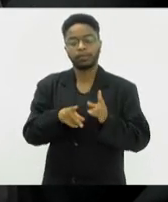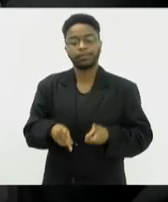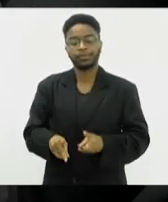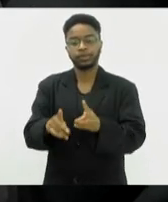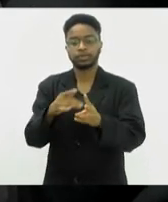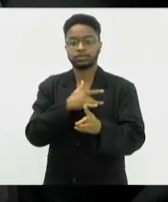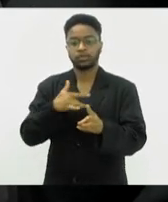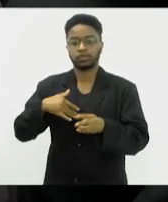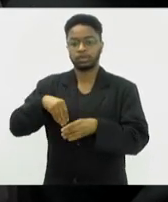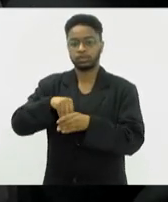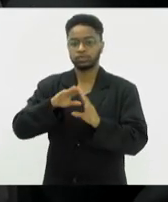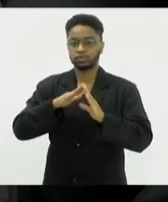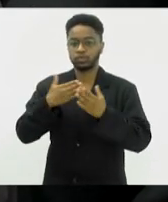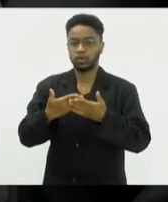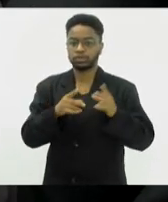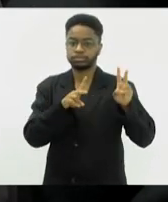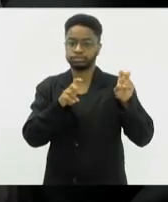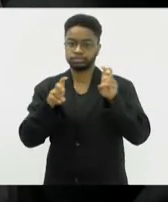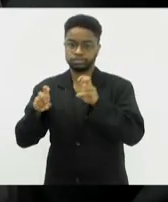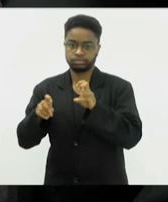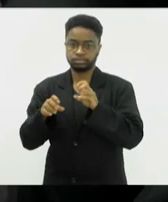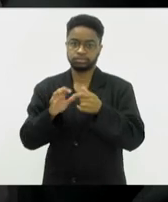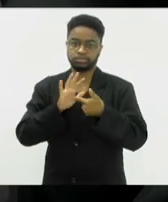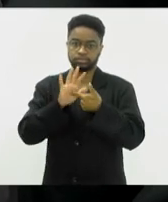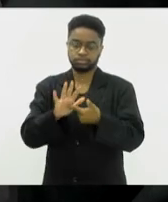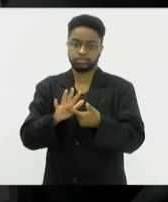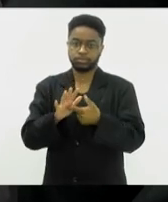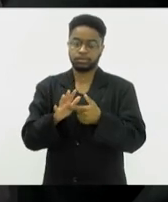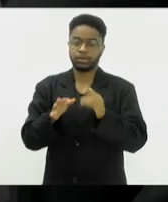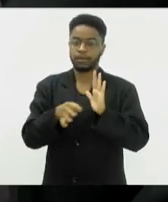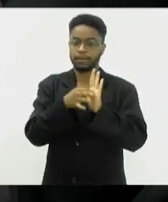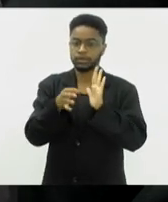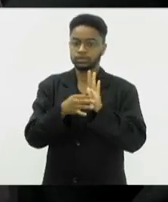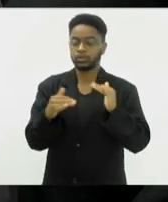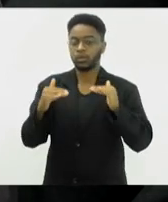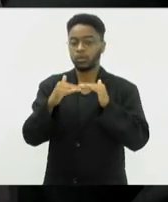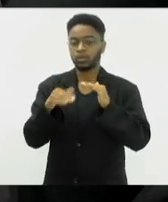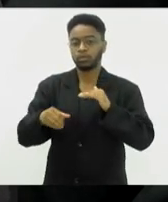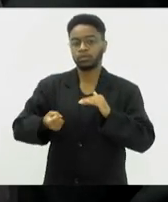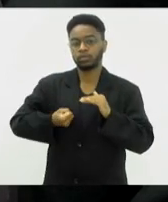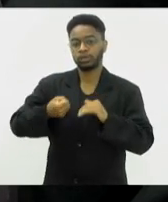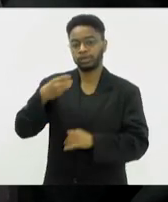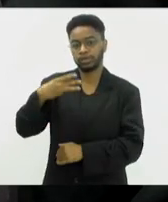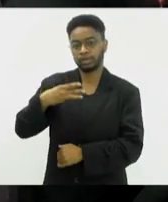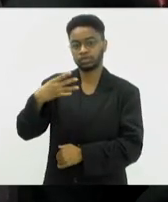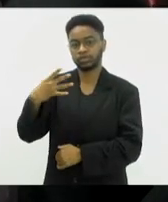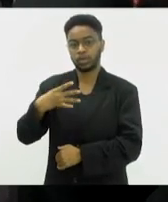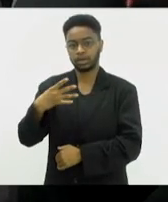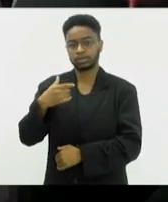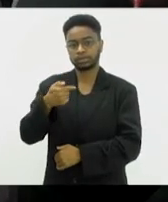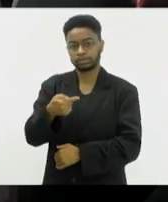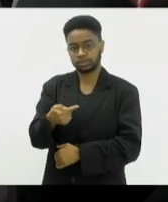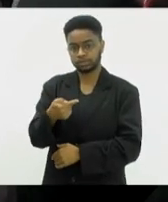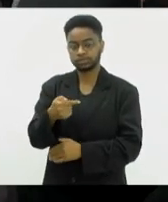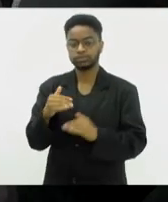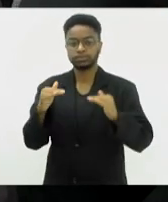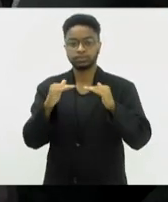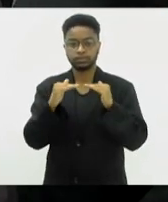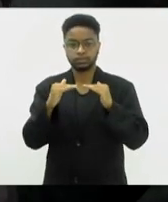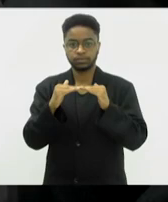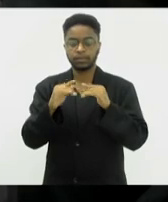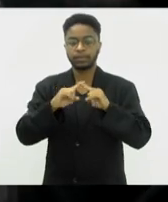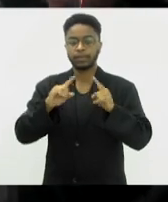Escolar na forma que menciona. Parecer favorável às emendas números 3, 4 e 7, favorável